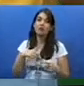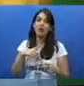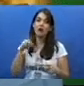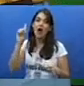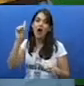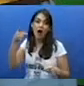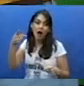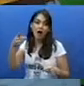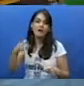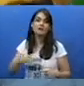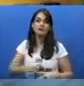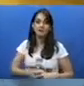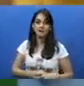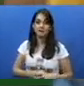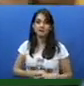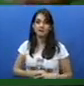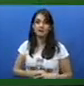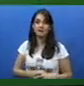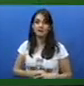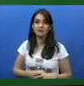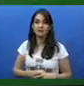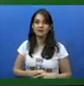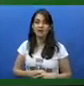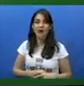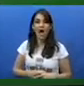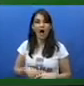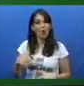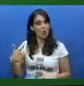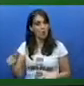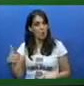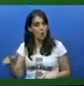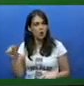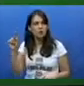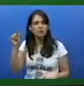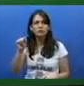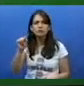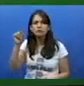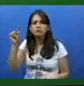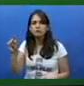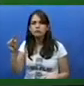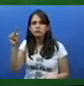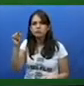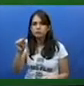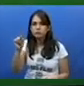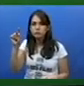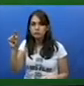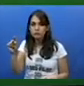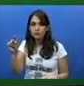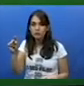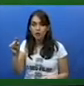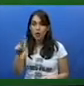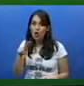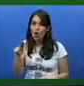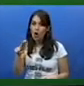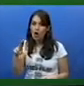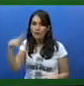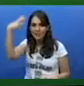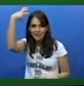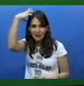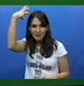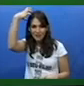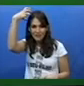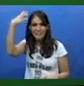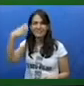agudo. Árvore. Já o acento circunflexo, que vocês chamam de chapeuzinho, mas ele se